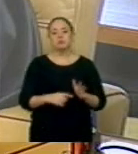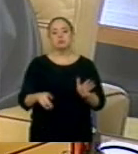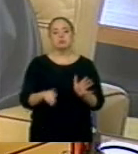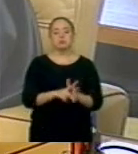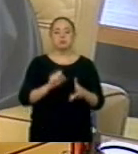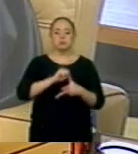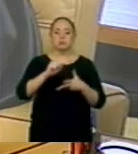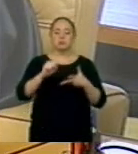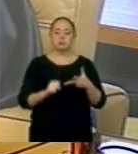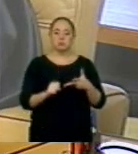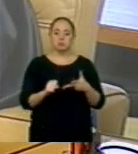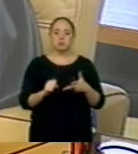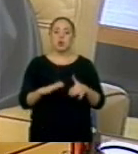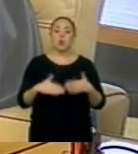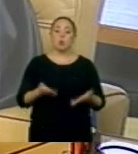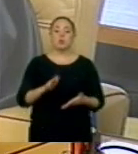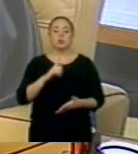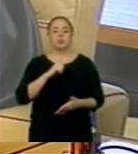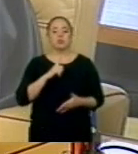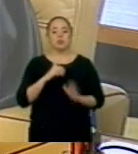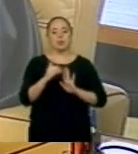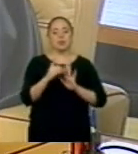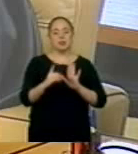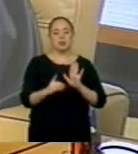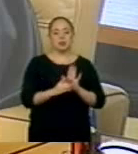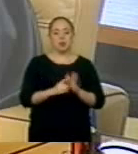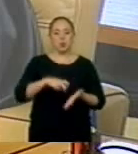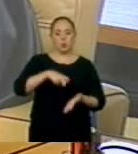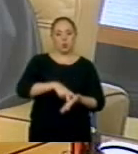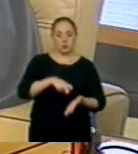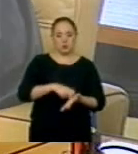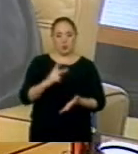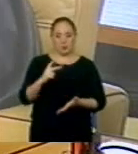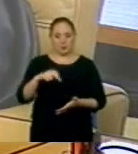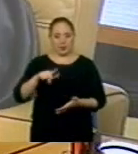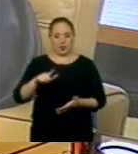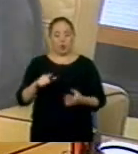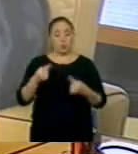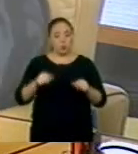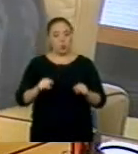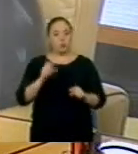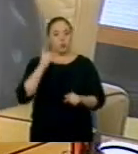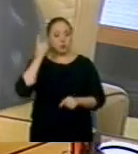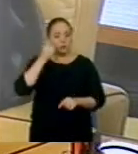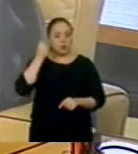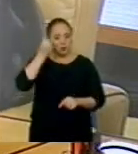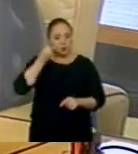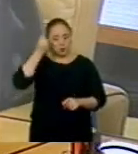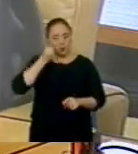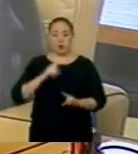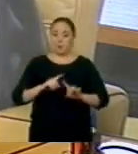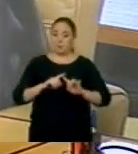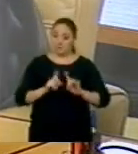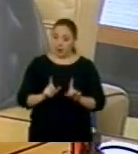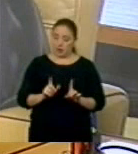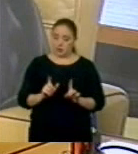poderes quando já houver decreto de condenação penal contra parlamentar. Todavia, acrescentou o ministro